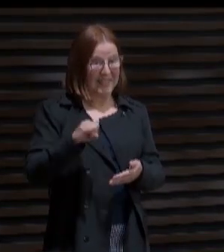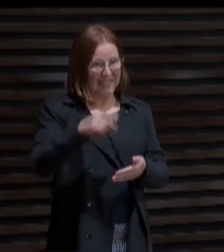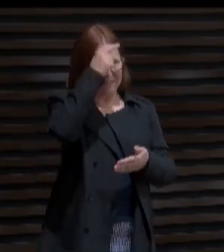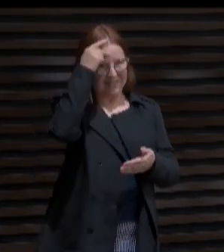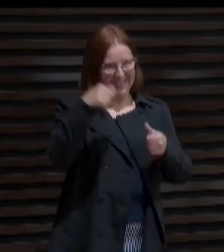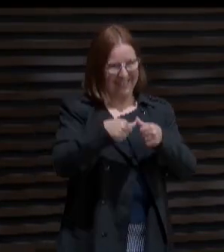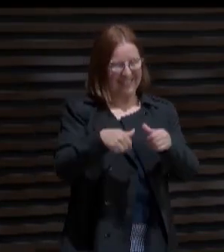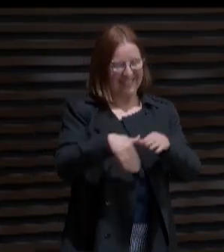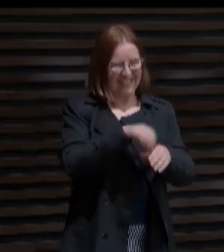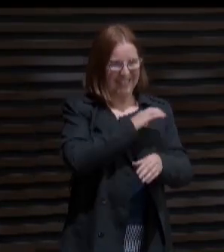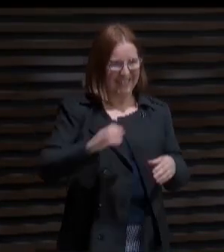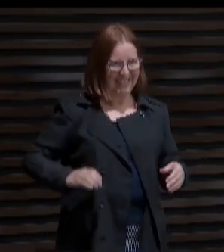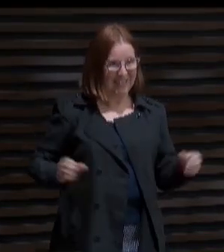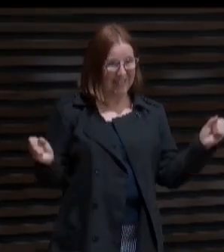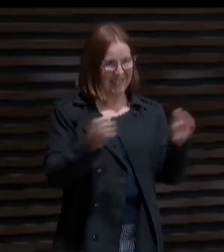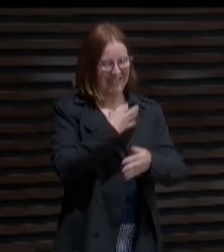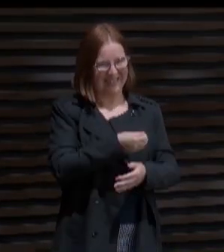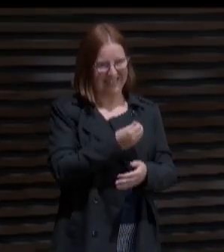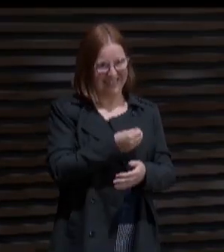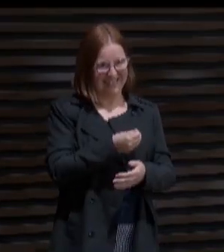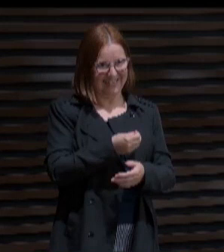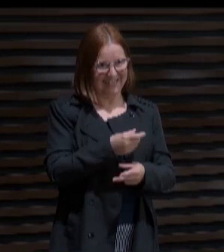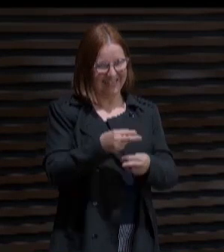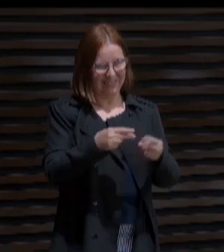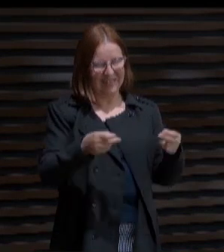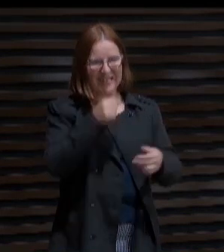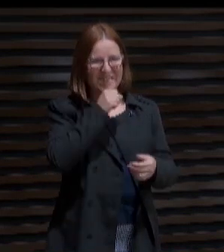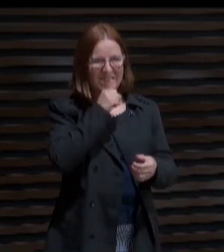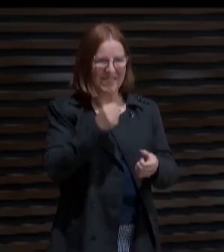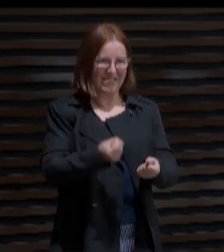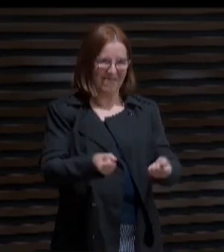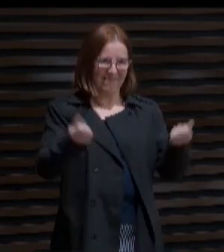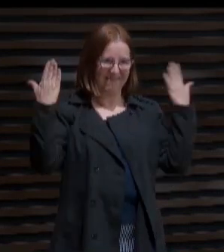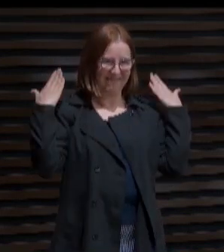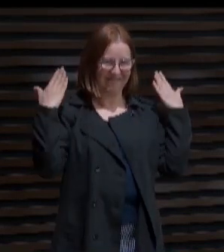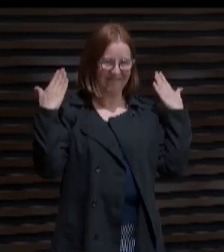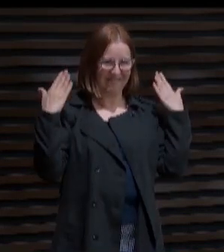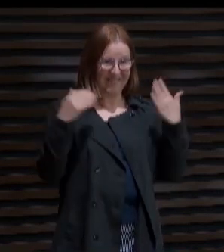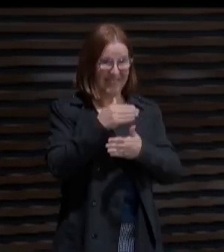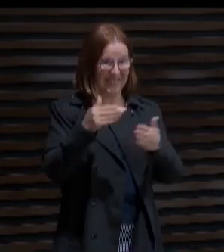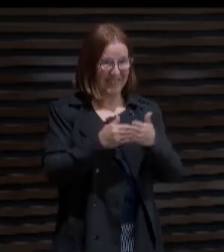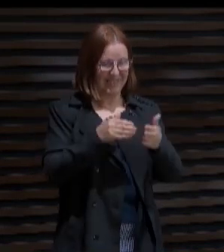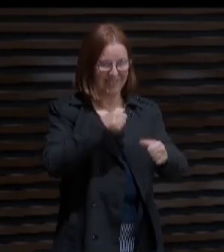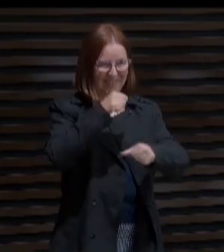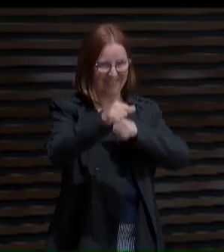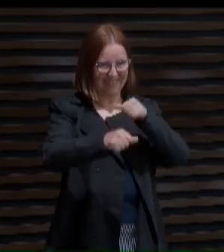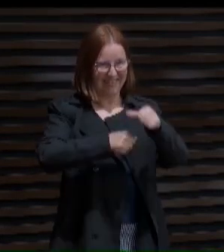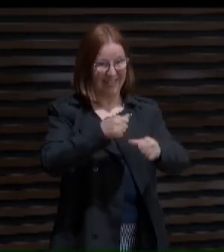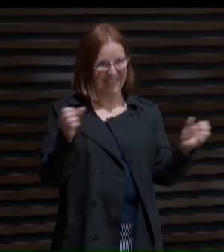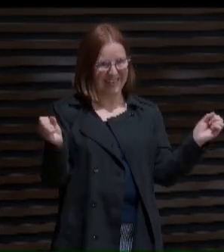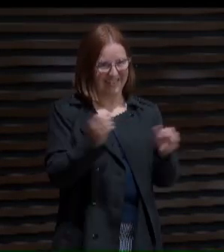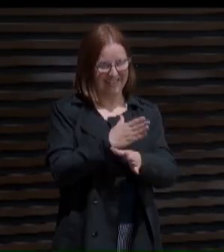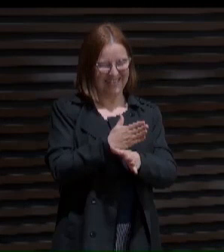em Cristo, é nova criatura. As coisas antigas já passaram, eis que se